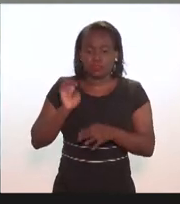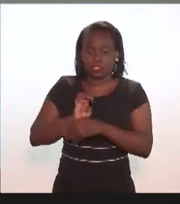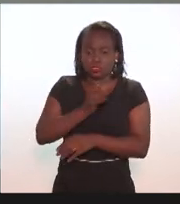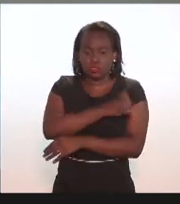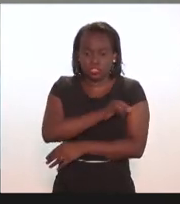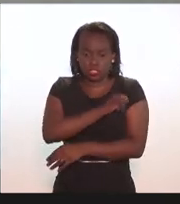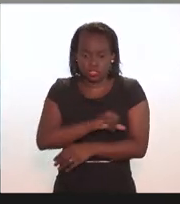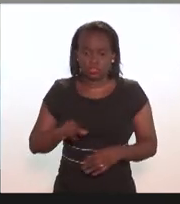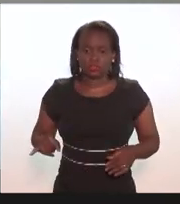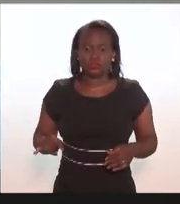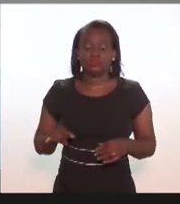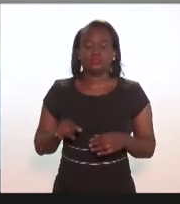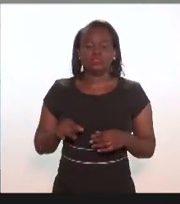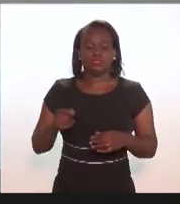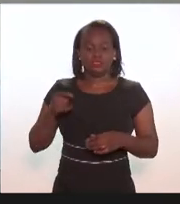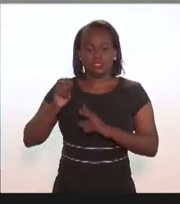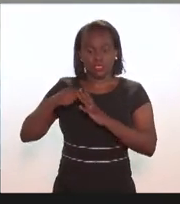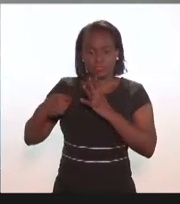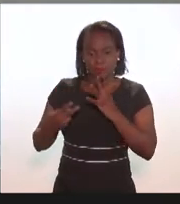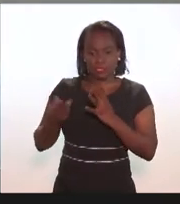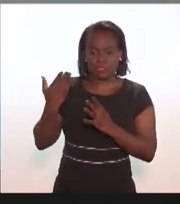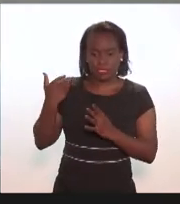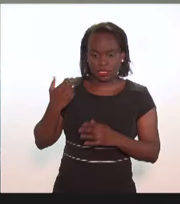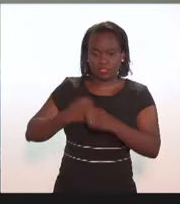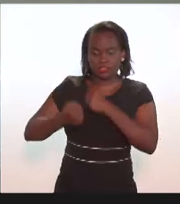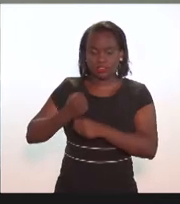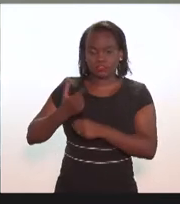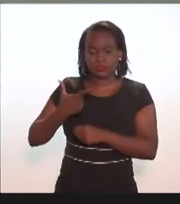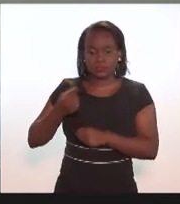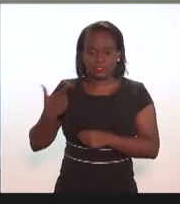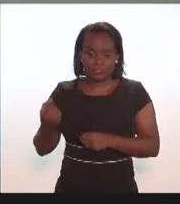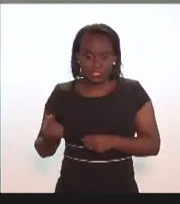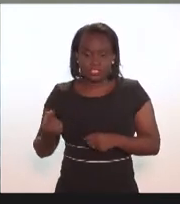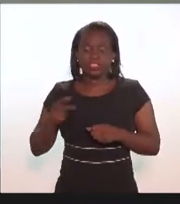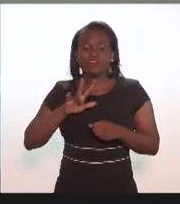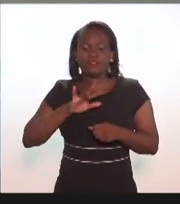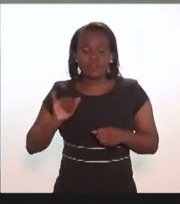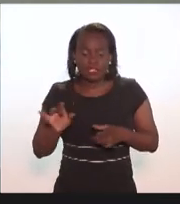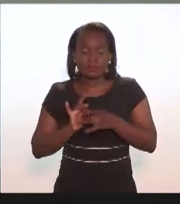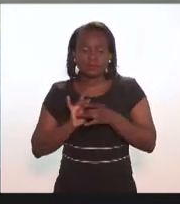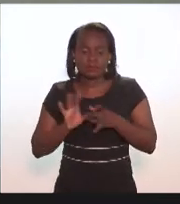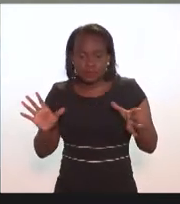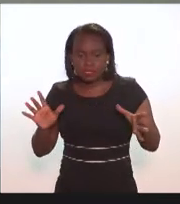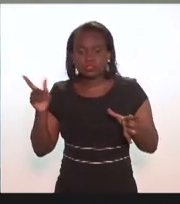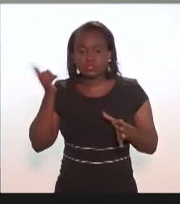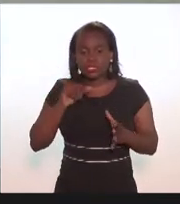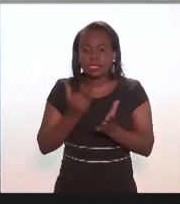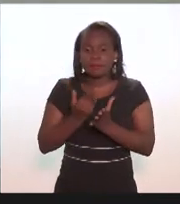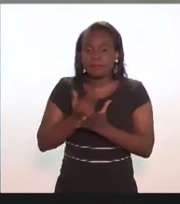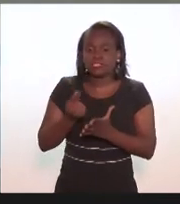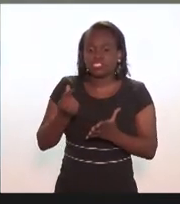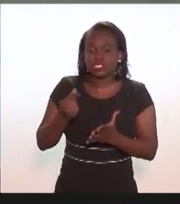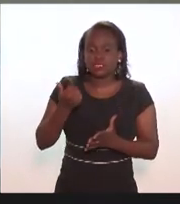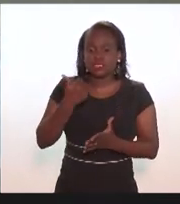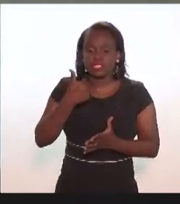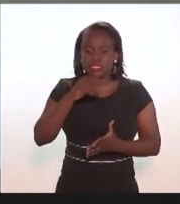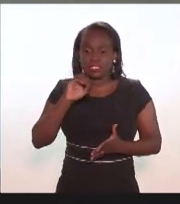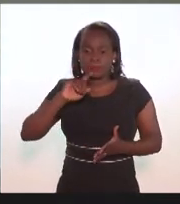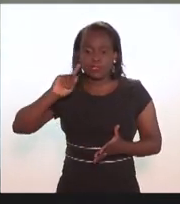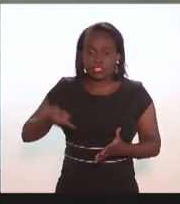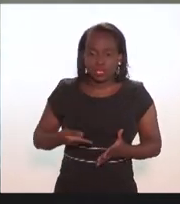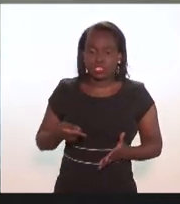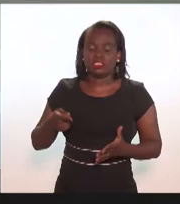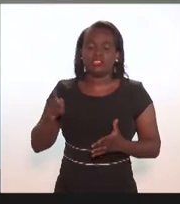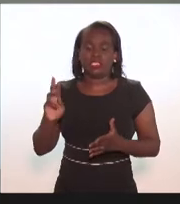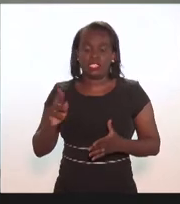Janeiro no último trimestre de 2020 e vai permitir uma arrecadação adicional de 100 milhões de reais para